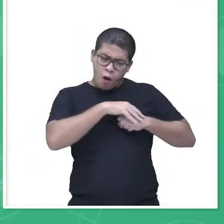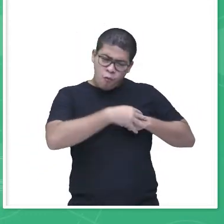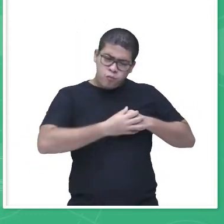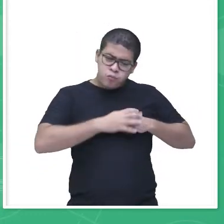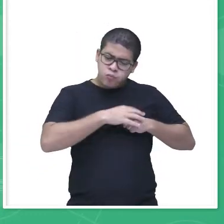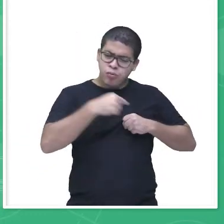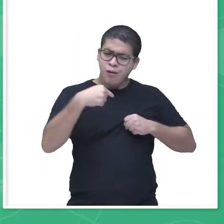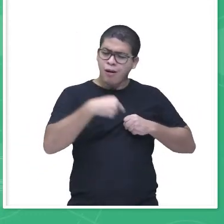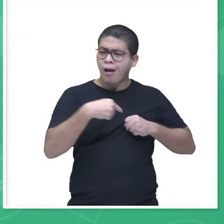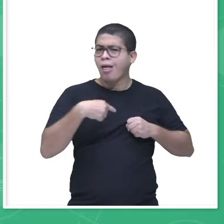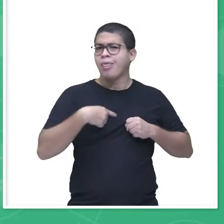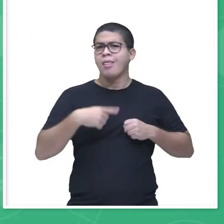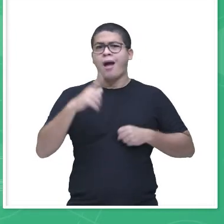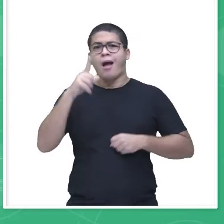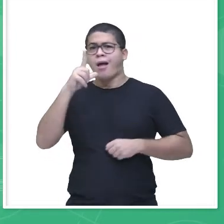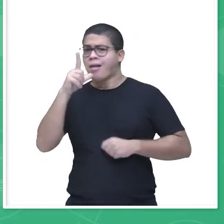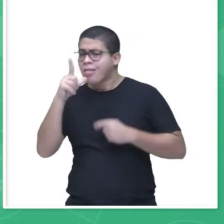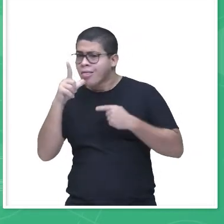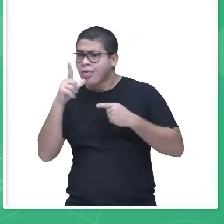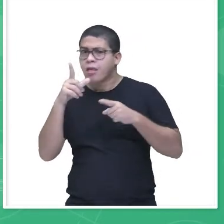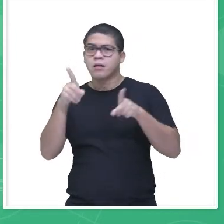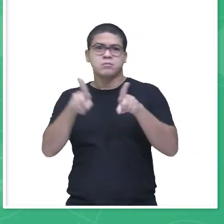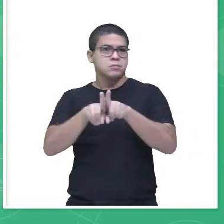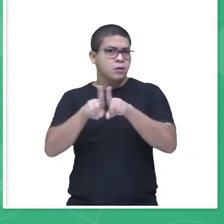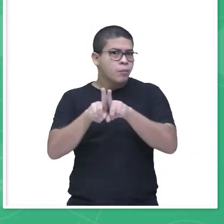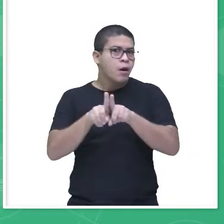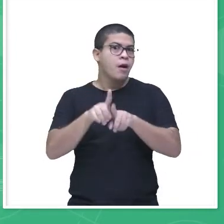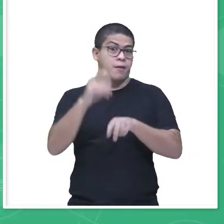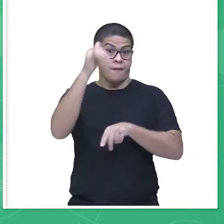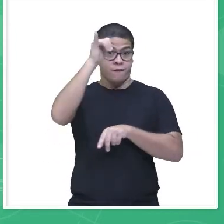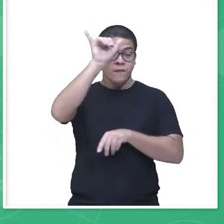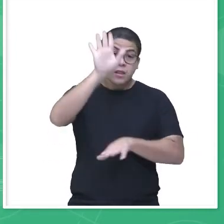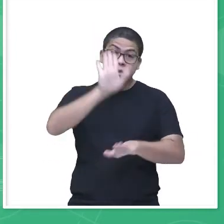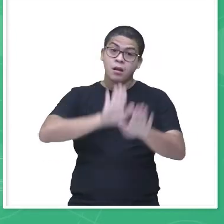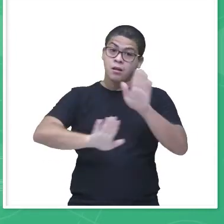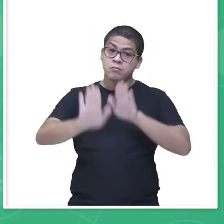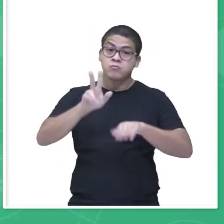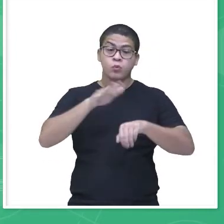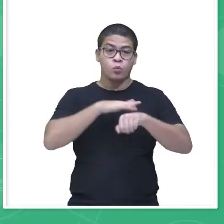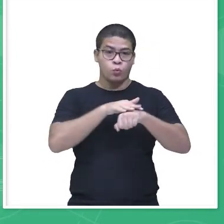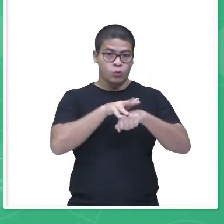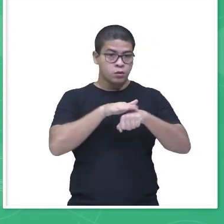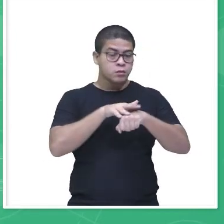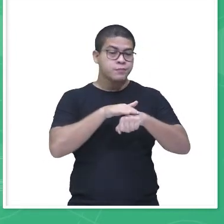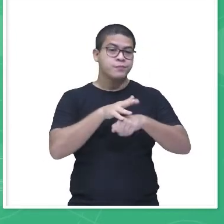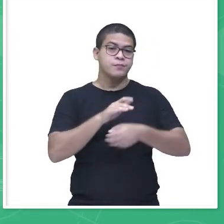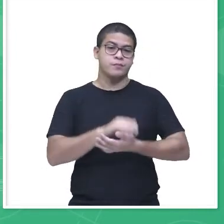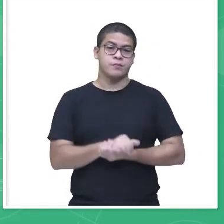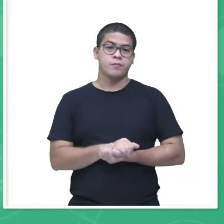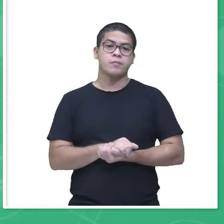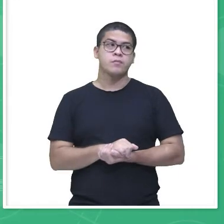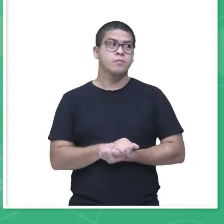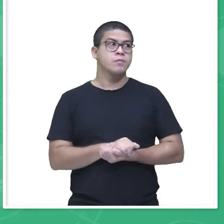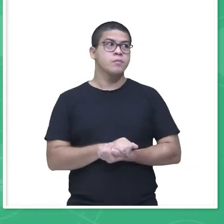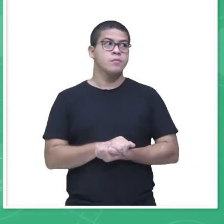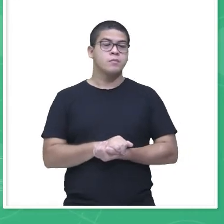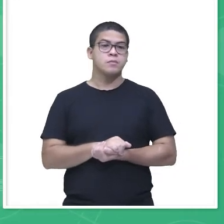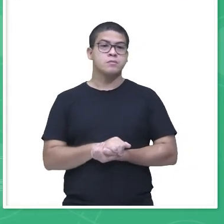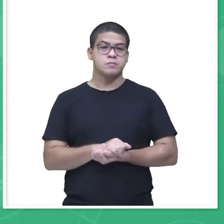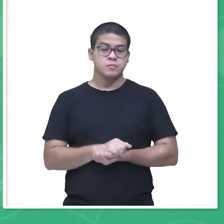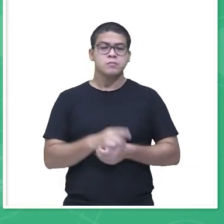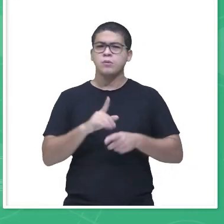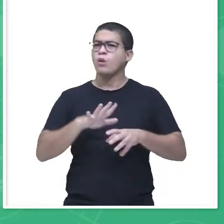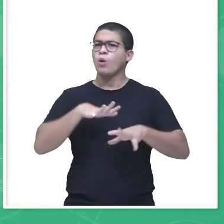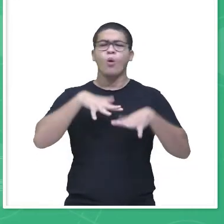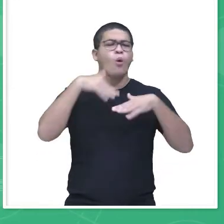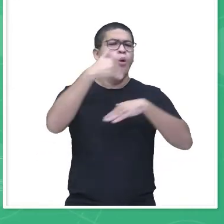homens, isso faz parte de higiene coletiva. E outra coisa que também é muito relacionado a todos os tipos